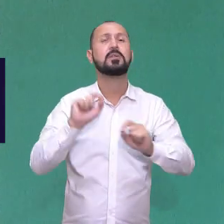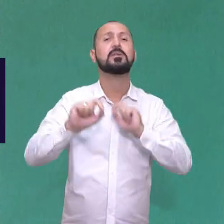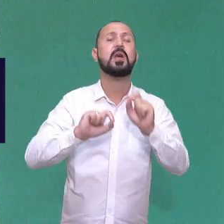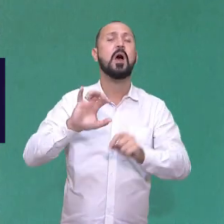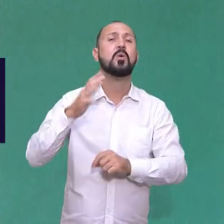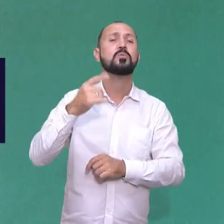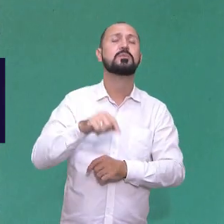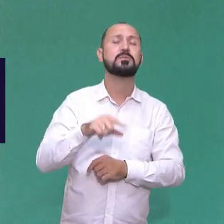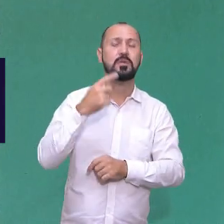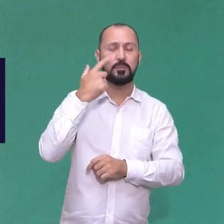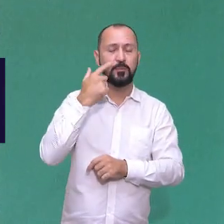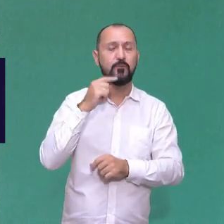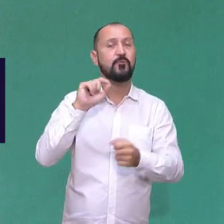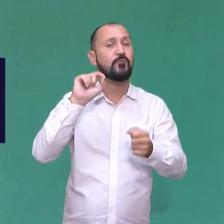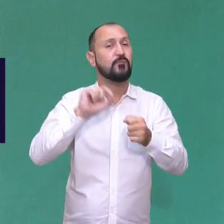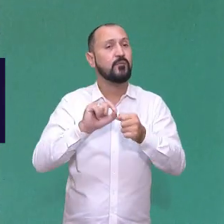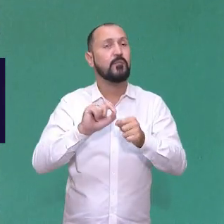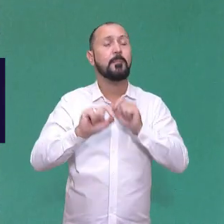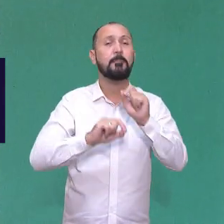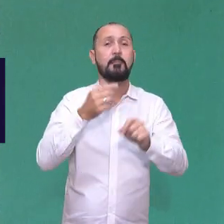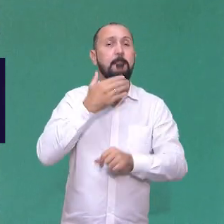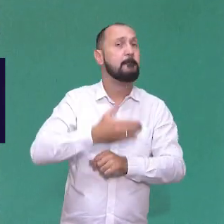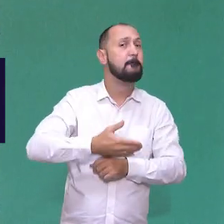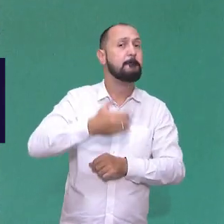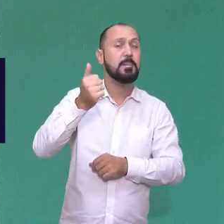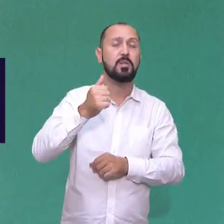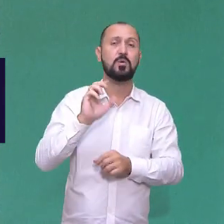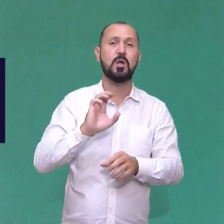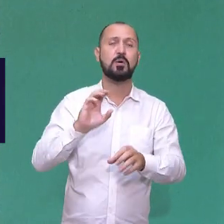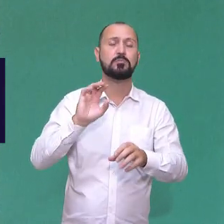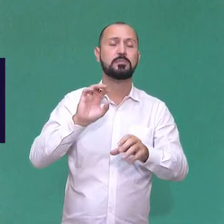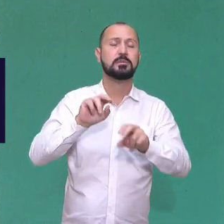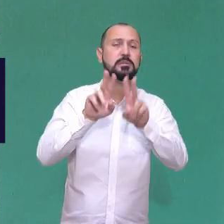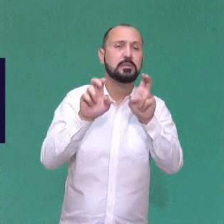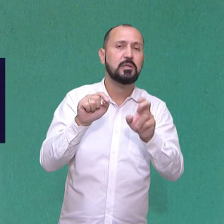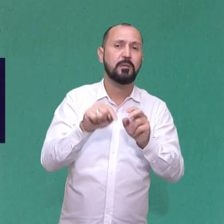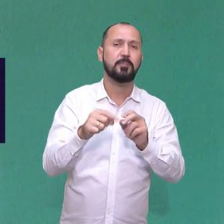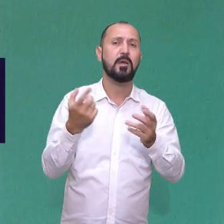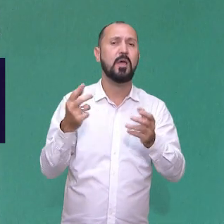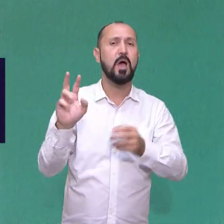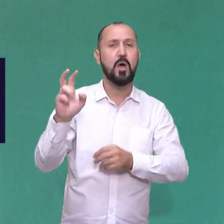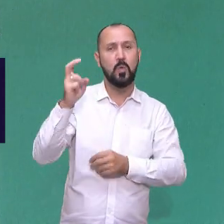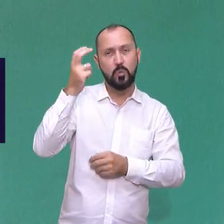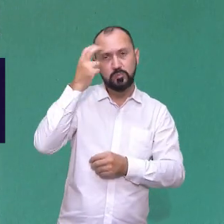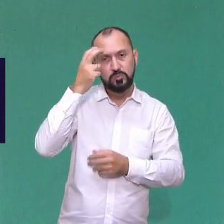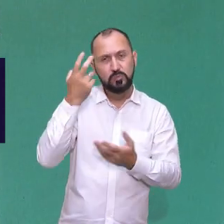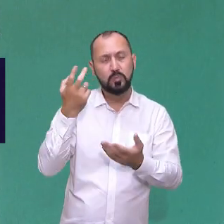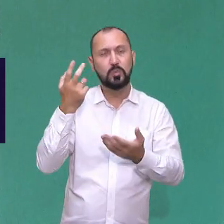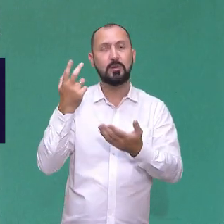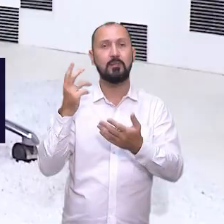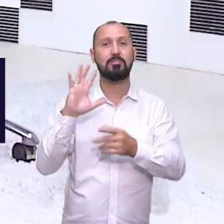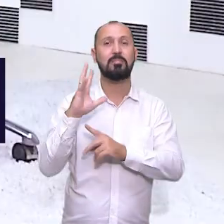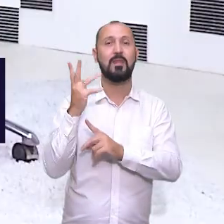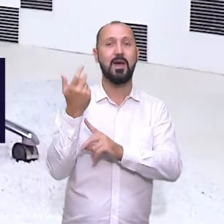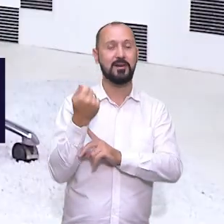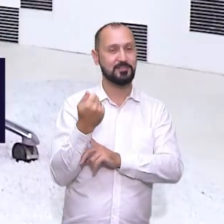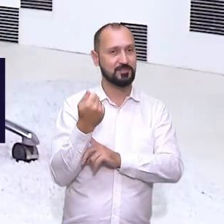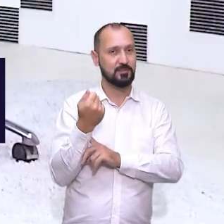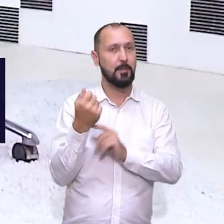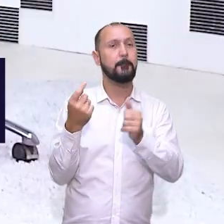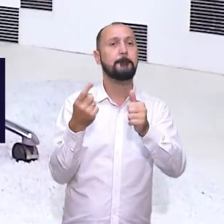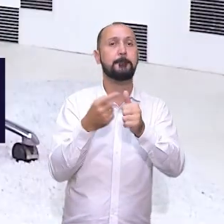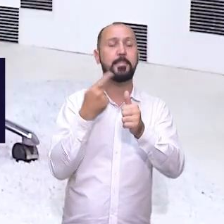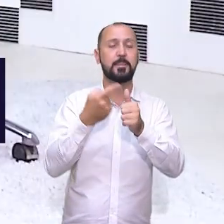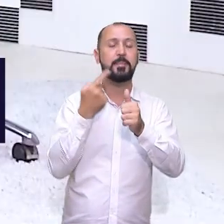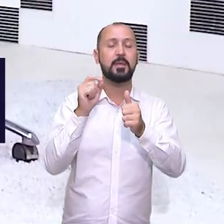dá para todo mundo analisar, ver o que está acontecendo, para poder tomar providências para melhorar o funcionamento desse setor. Esse é o setor